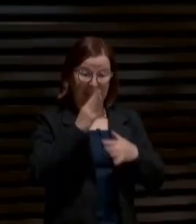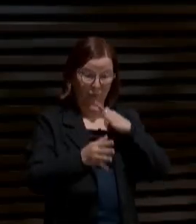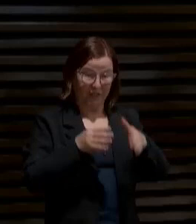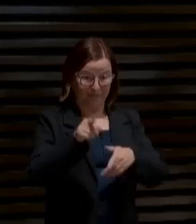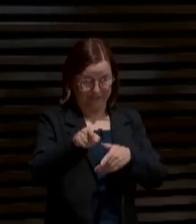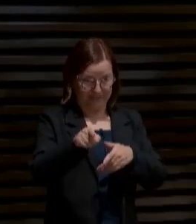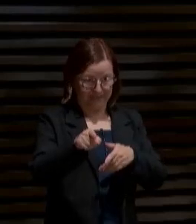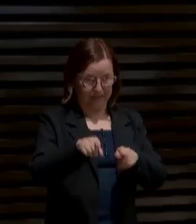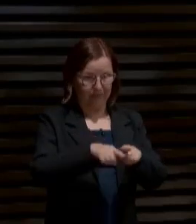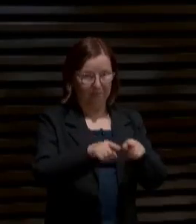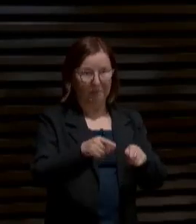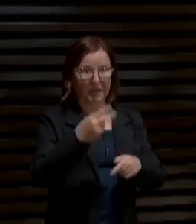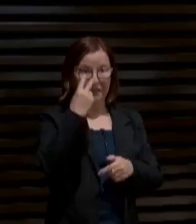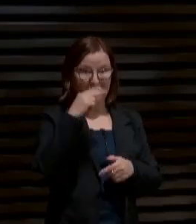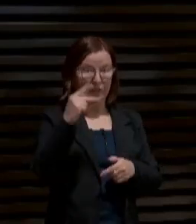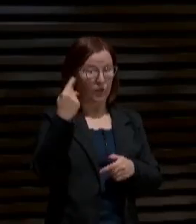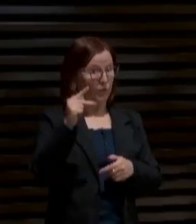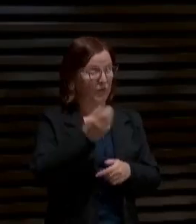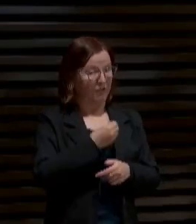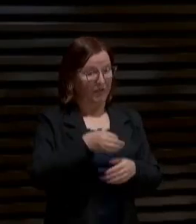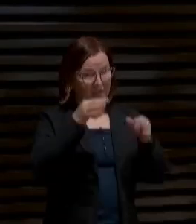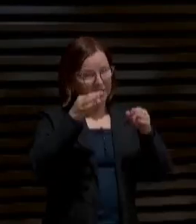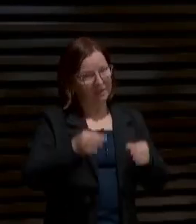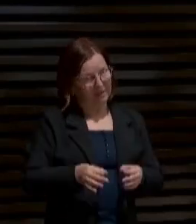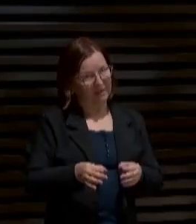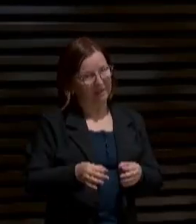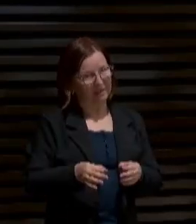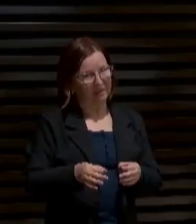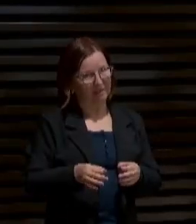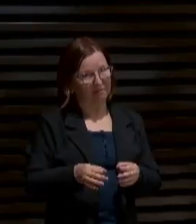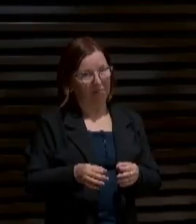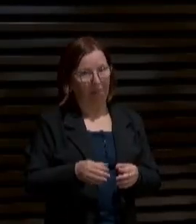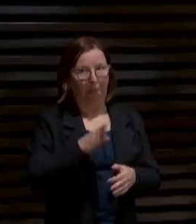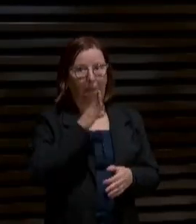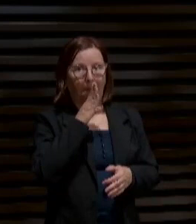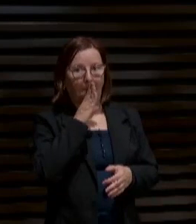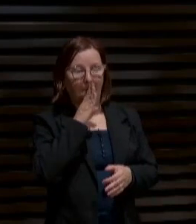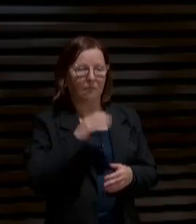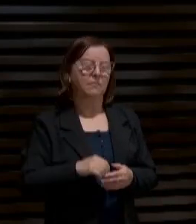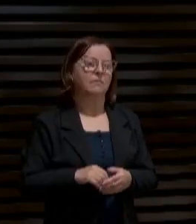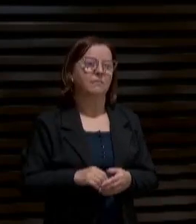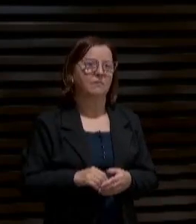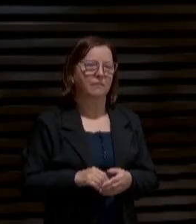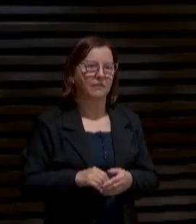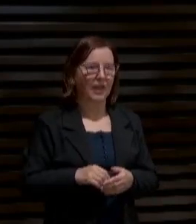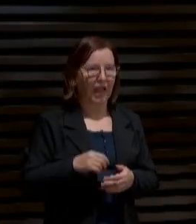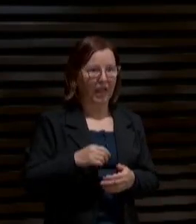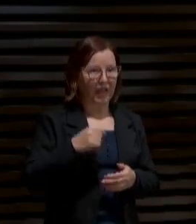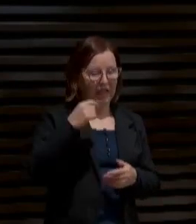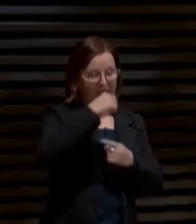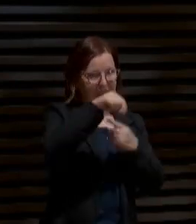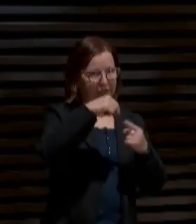eles o futuro como é sério essa questão como as tenho que levar a santidade a sério meu irmão